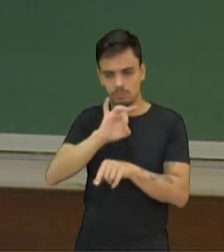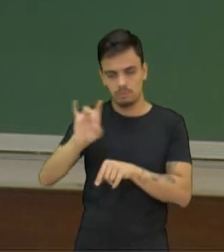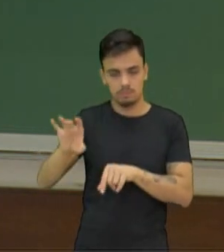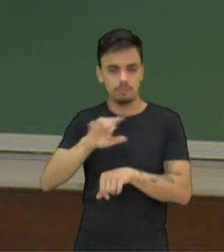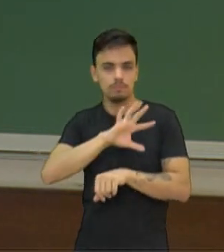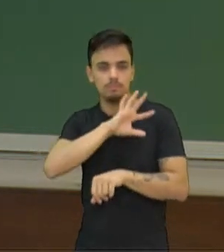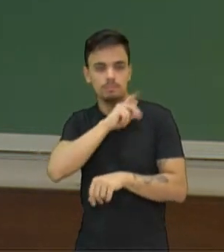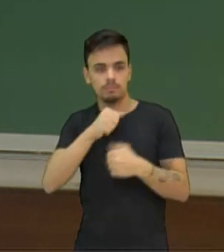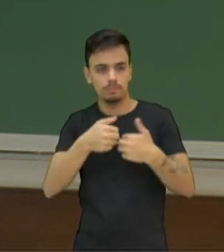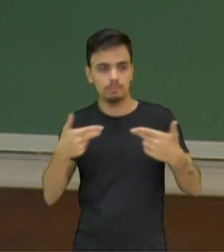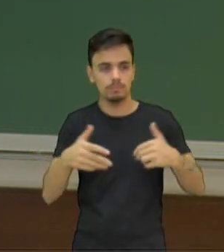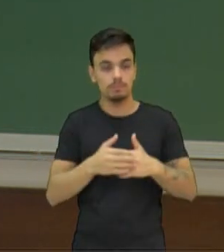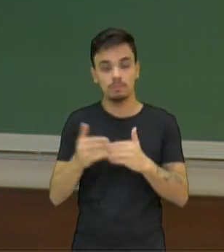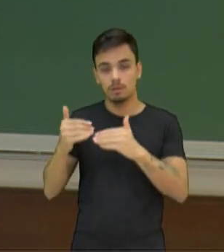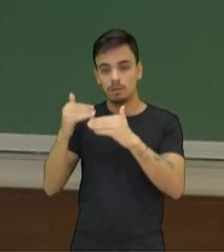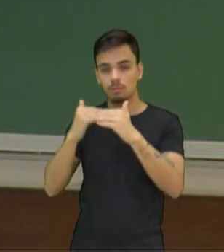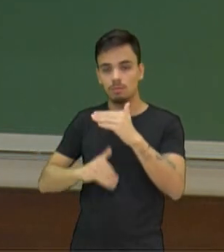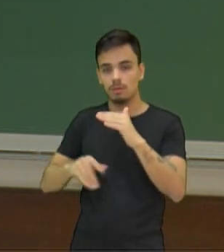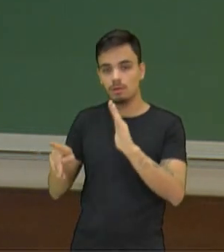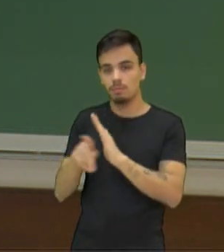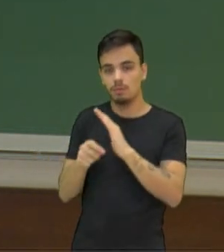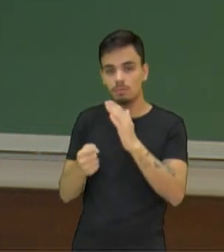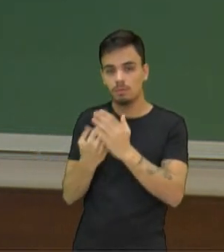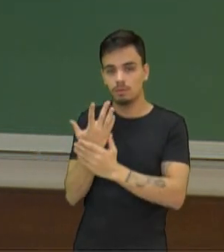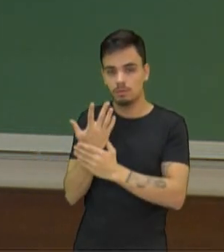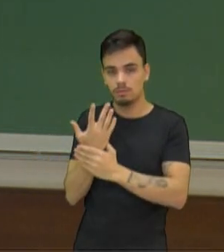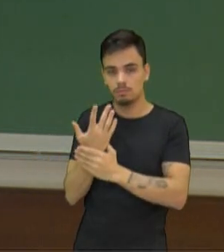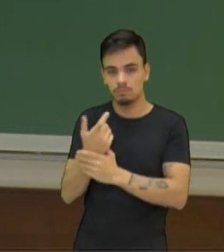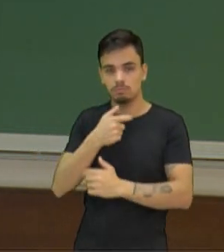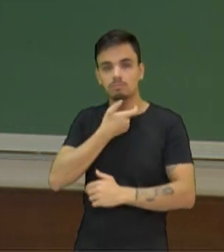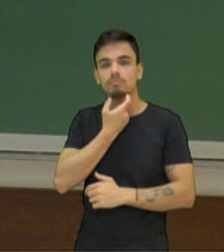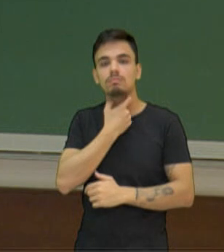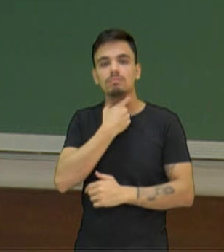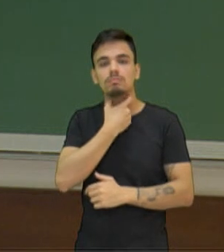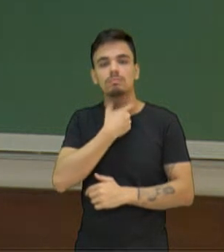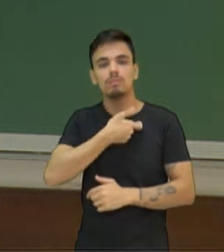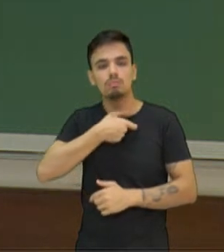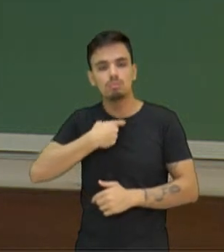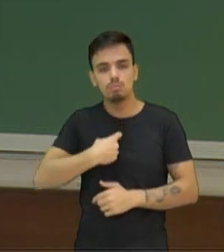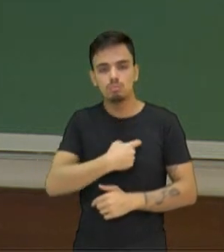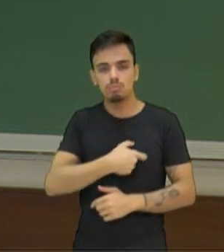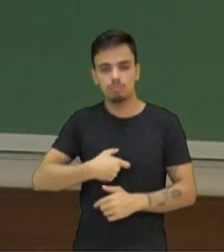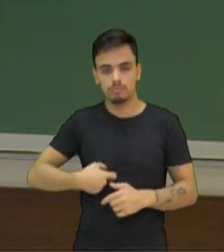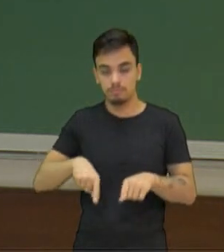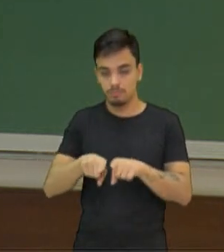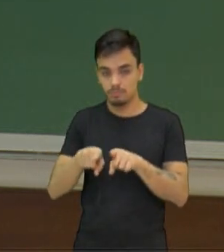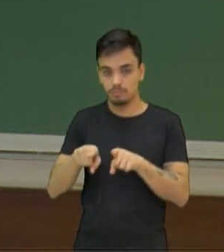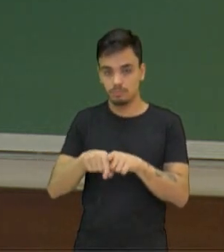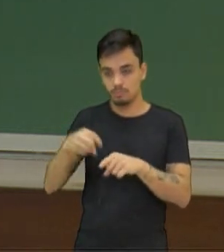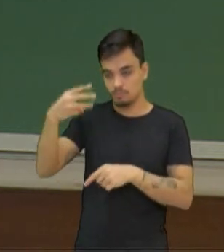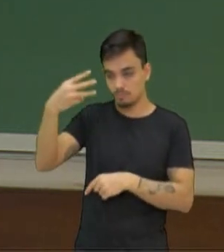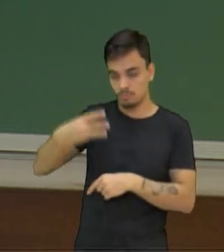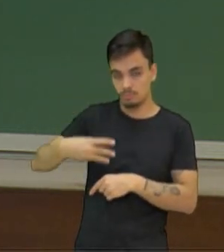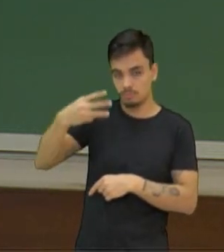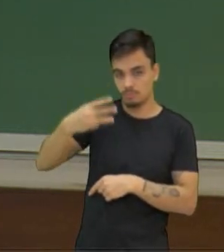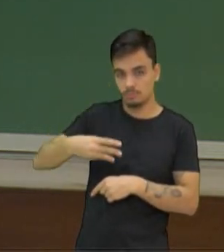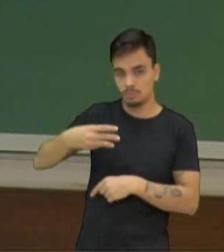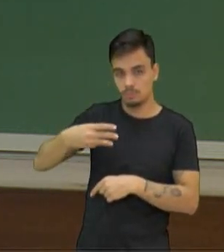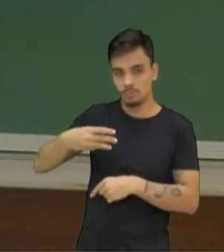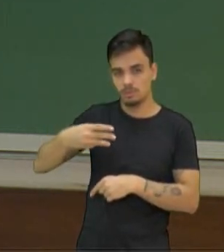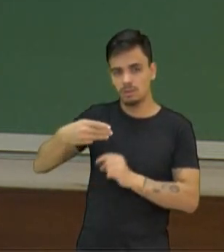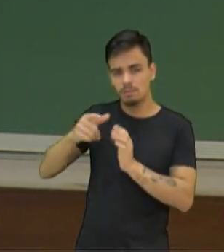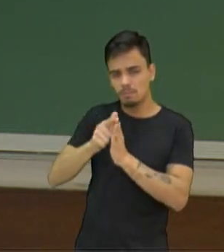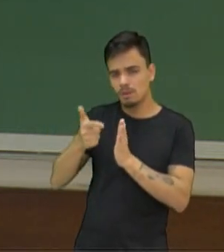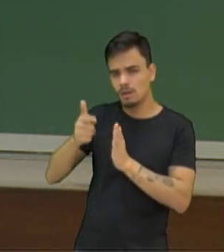o arquêntero será responsável pela formação do tubo digestório. Com relação àqueles 3 folhetos embrionários que já surgiu